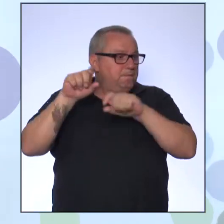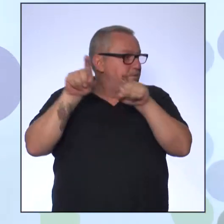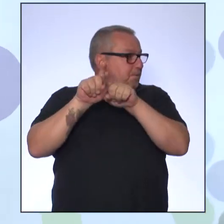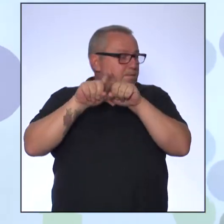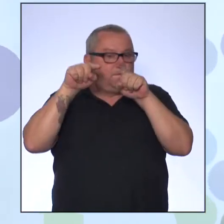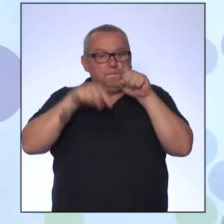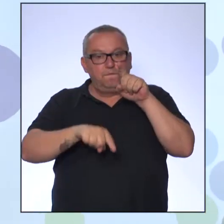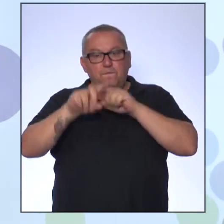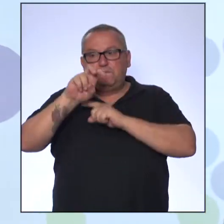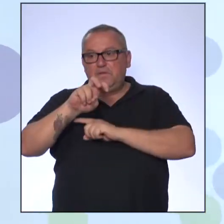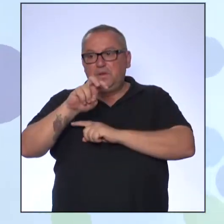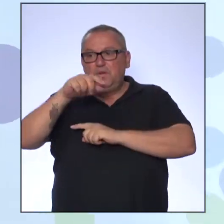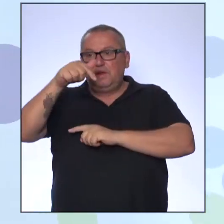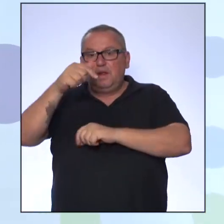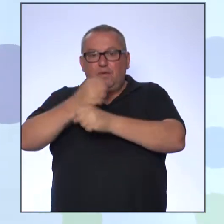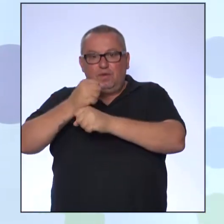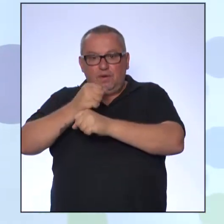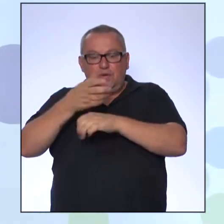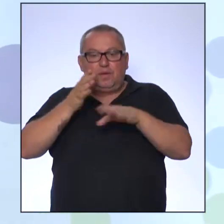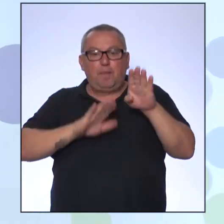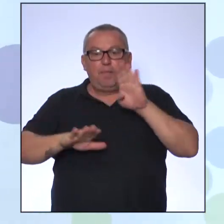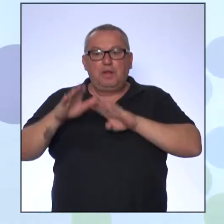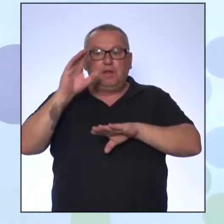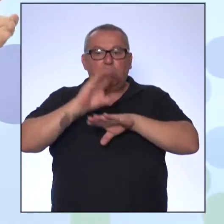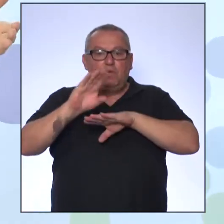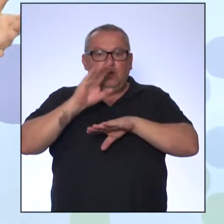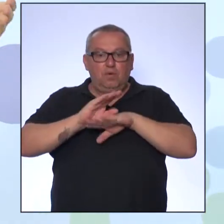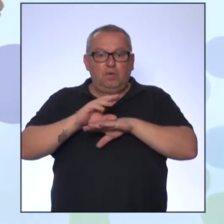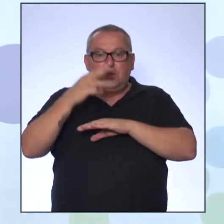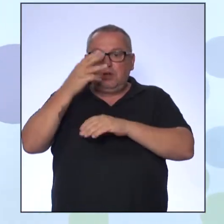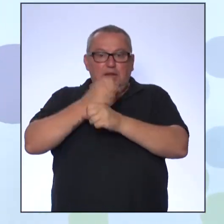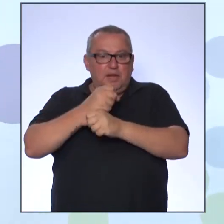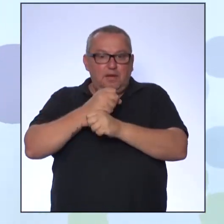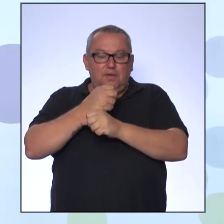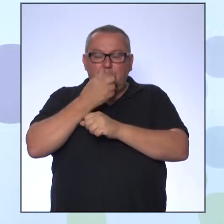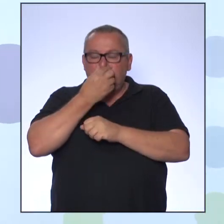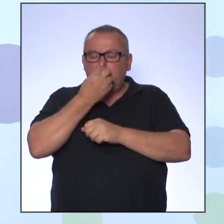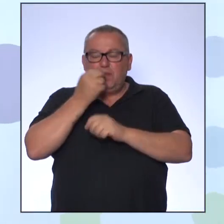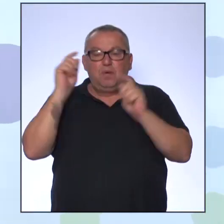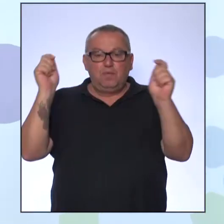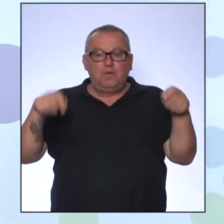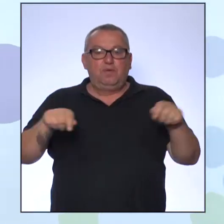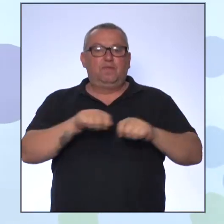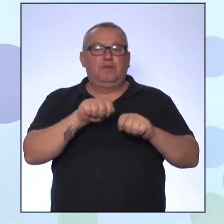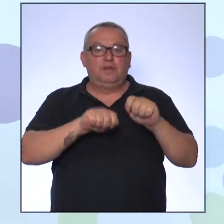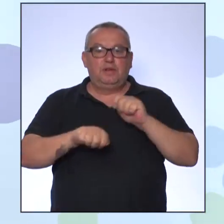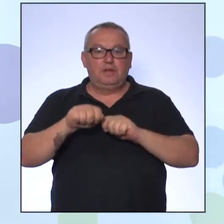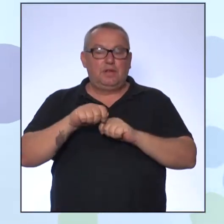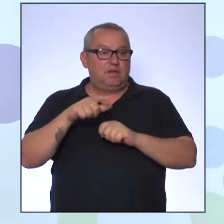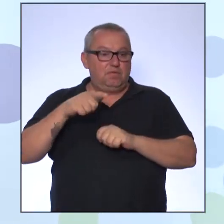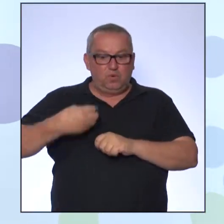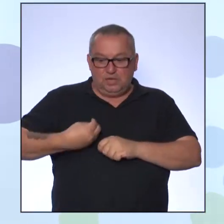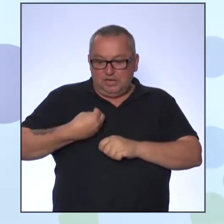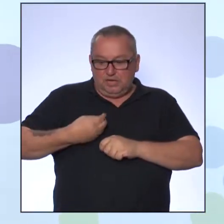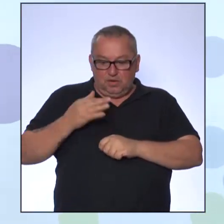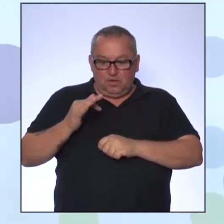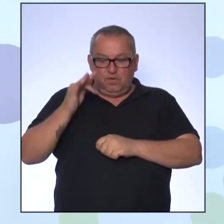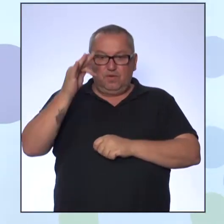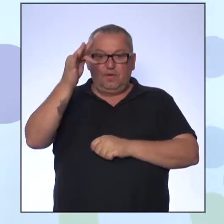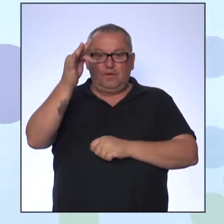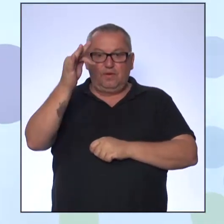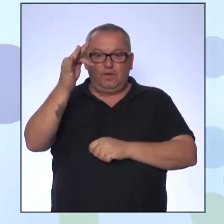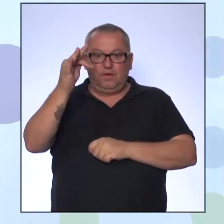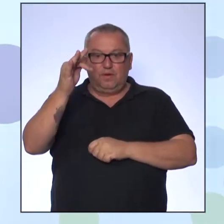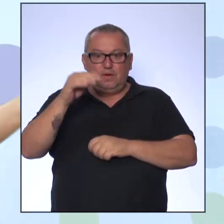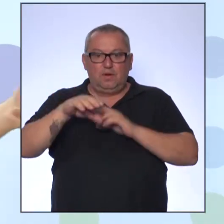daqui 5, 7 anos, dependendo do curso que você fizer, ou daqui 3 anos, podem ser que elas não existam no futuro.